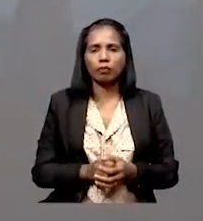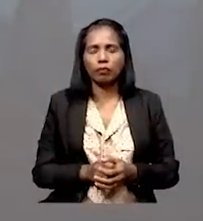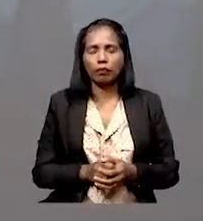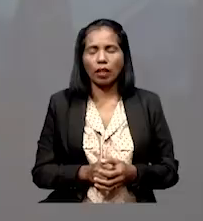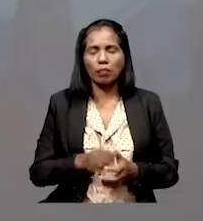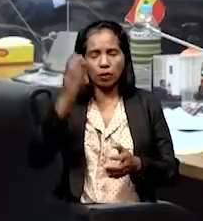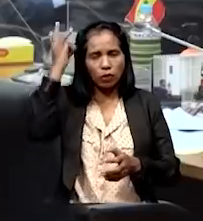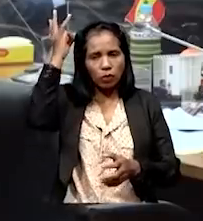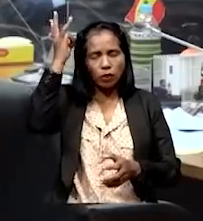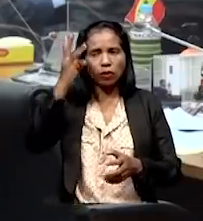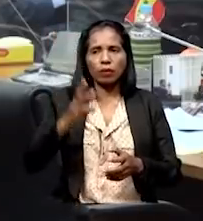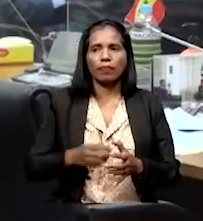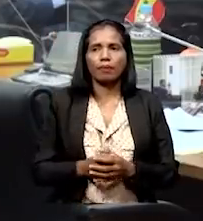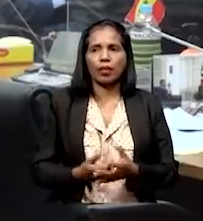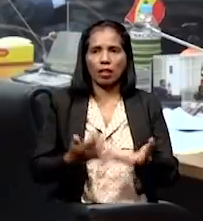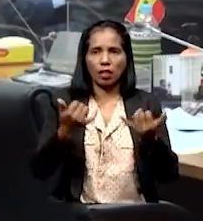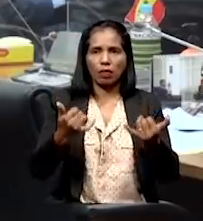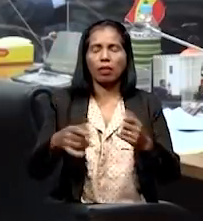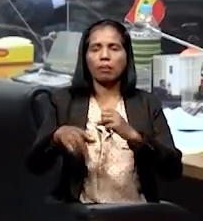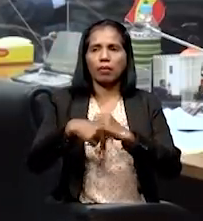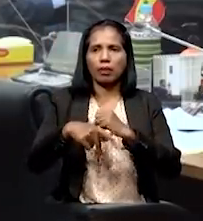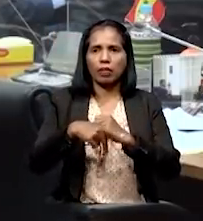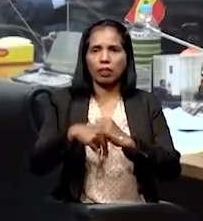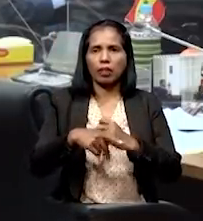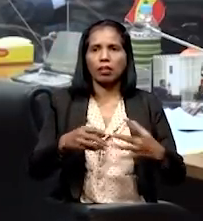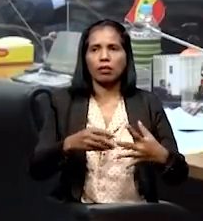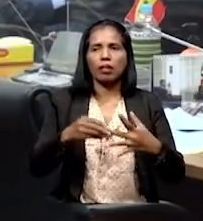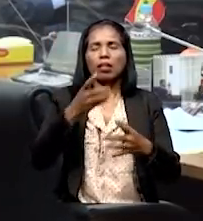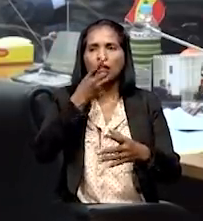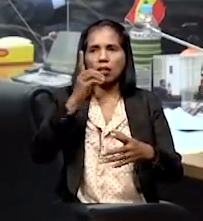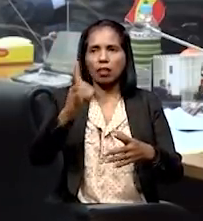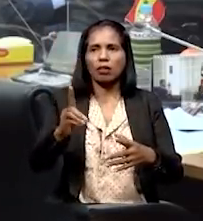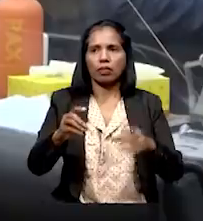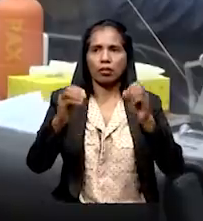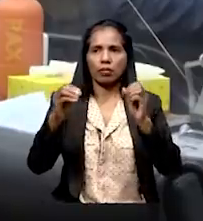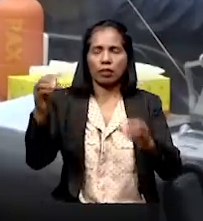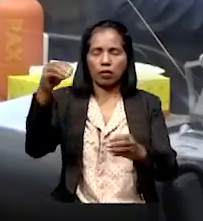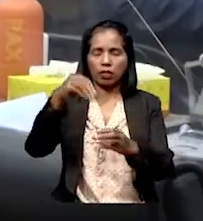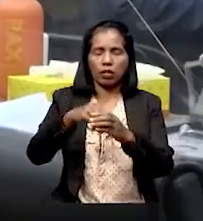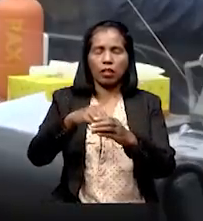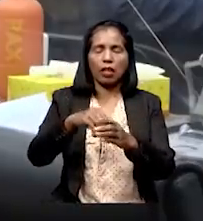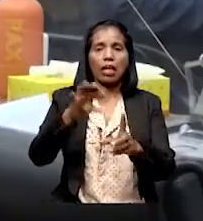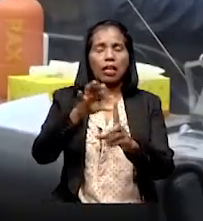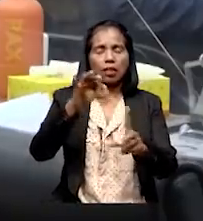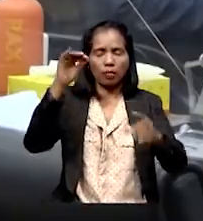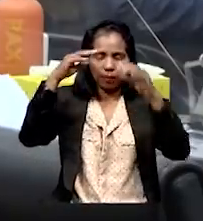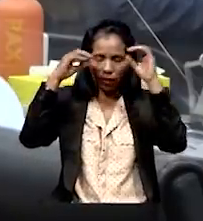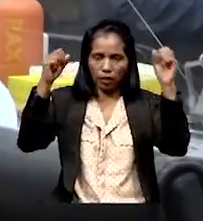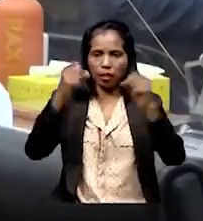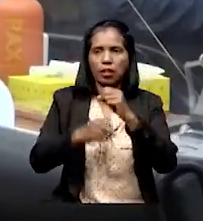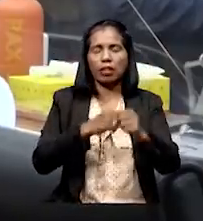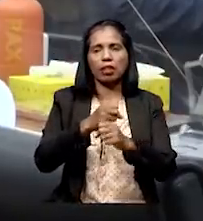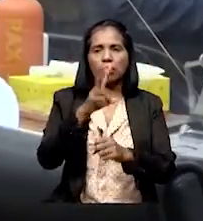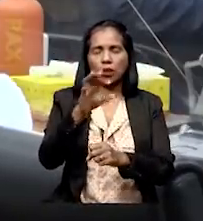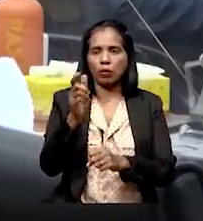duvida então de dar um candidato ser neba oficialmente declara ona hodi compete em eleição presidencial período ringrua ronu singrua